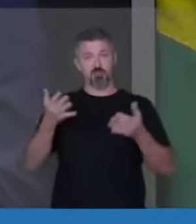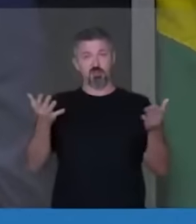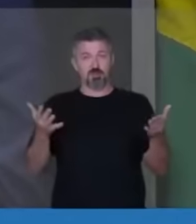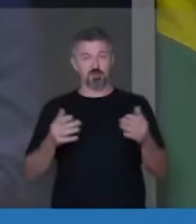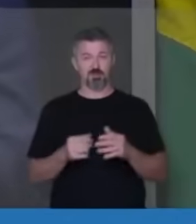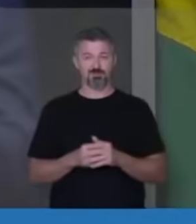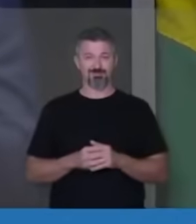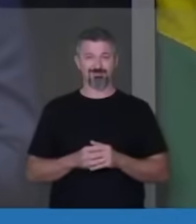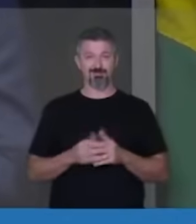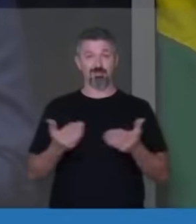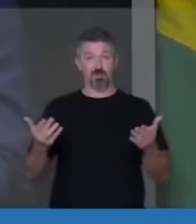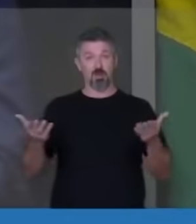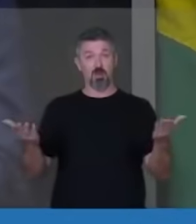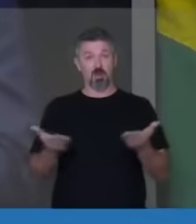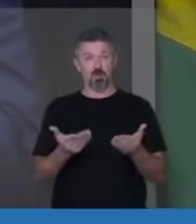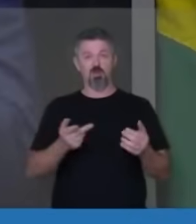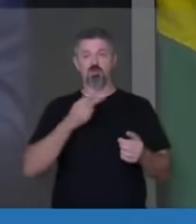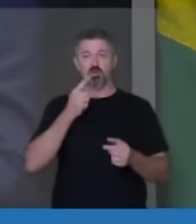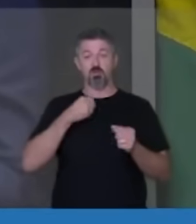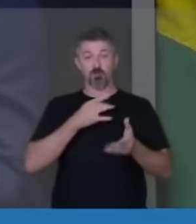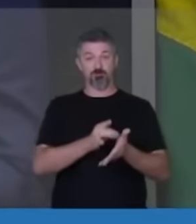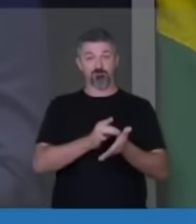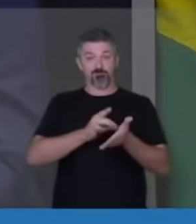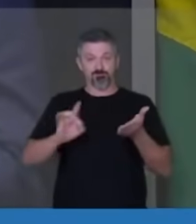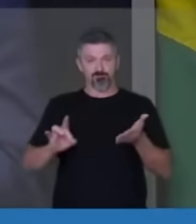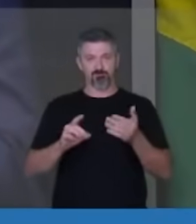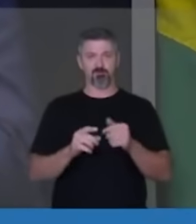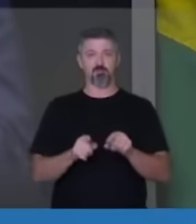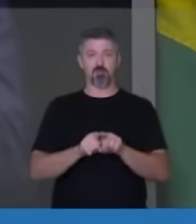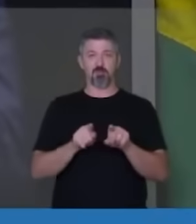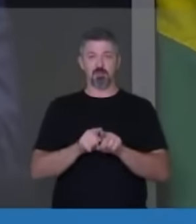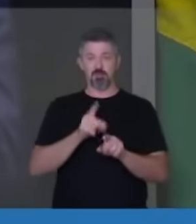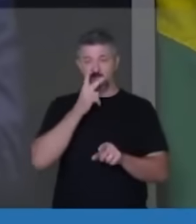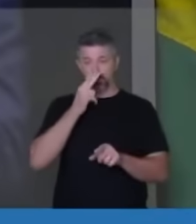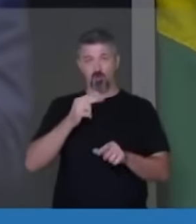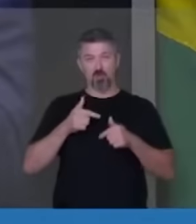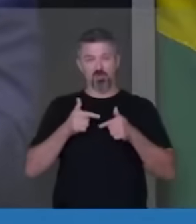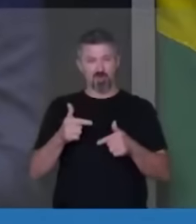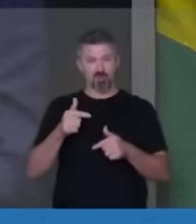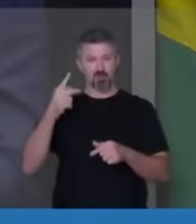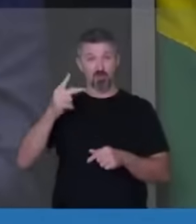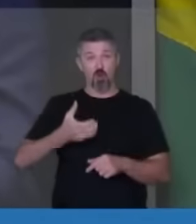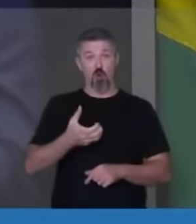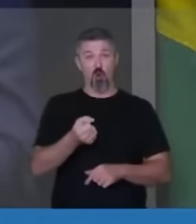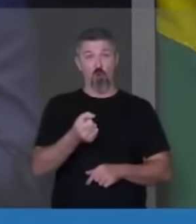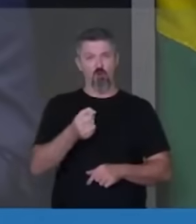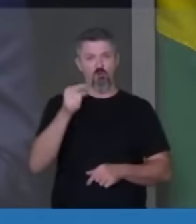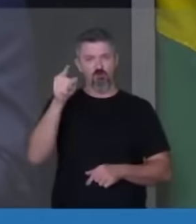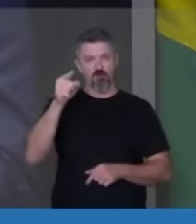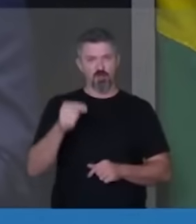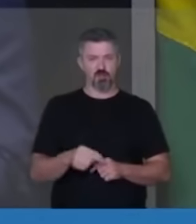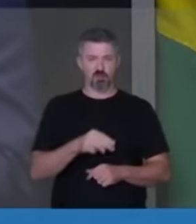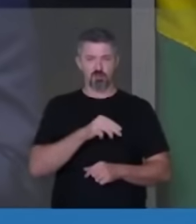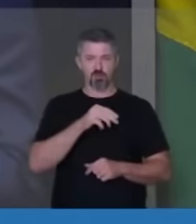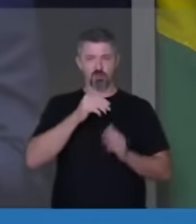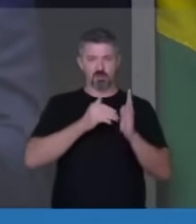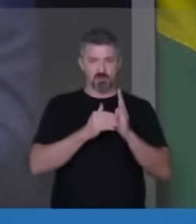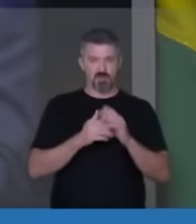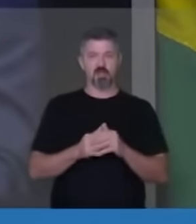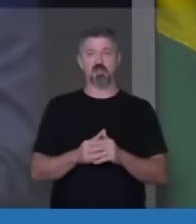Segurança Pública. Então, quero dizer que repudio e acho que foi uma atitude covarde por parte do